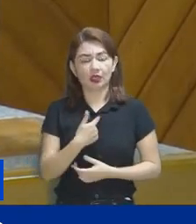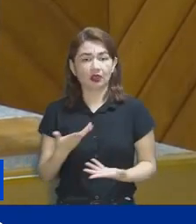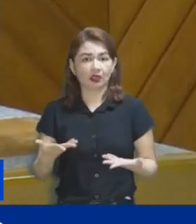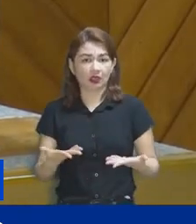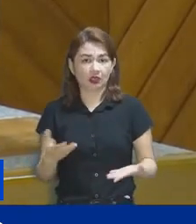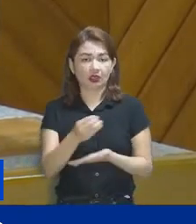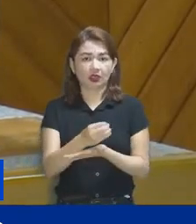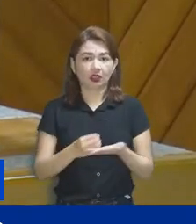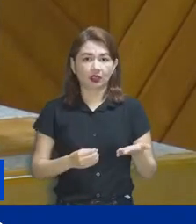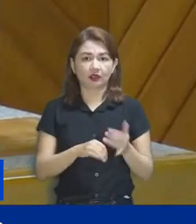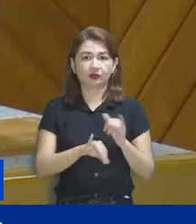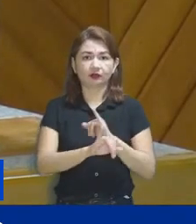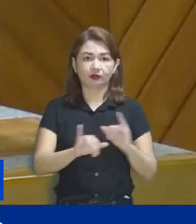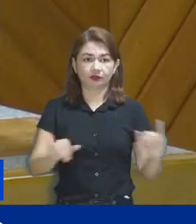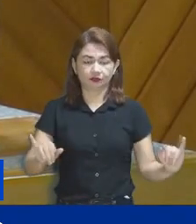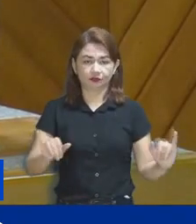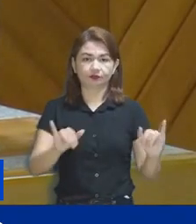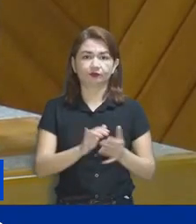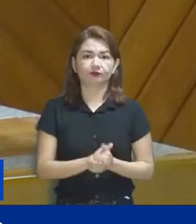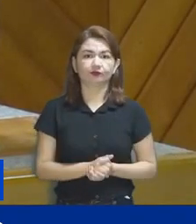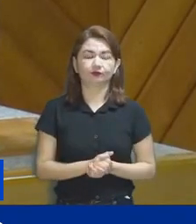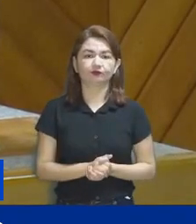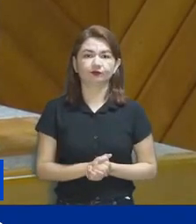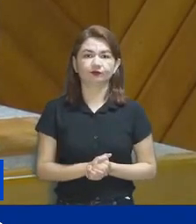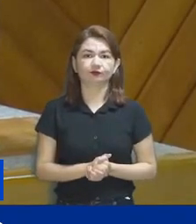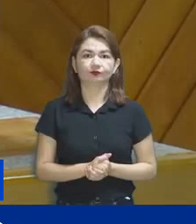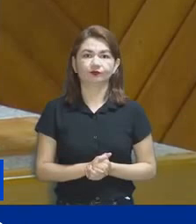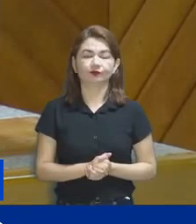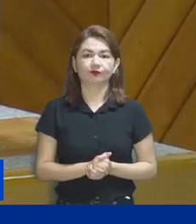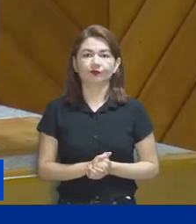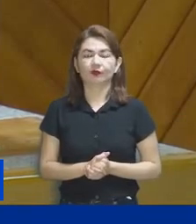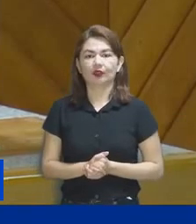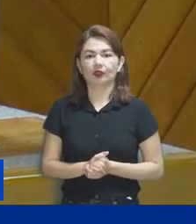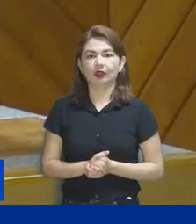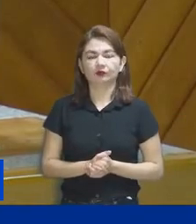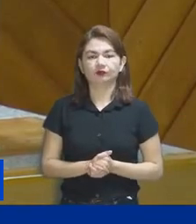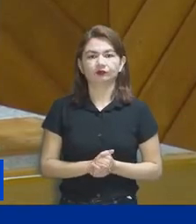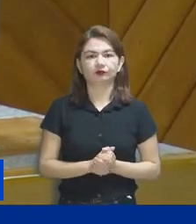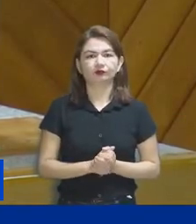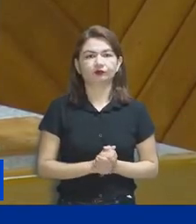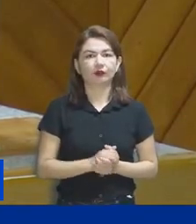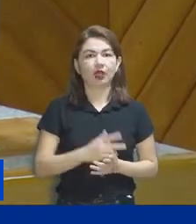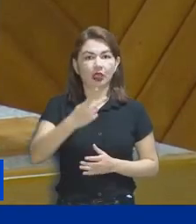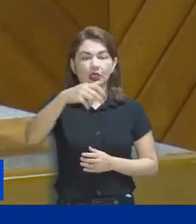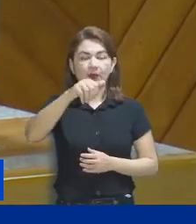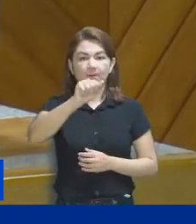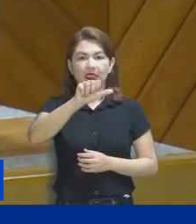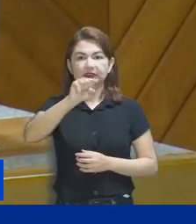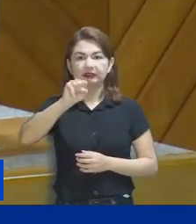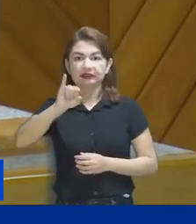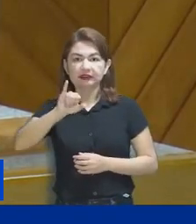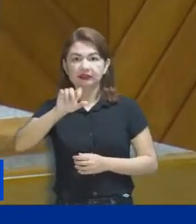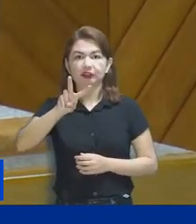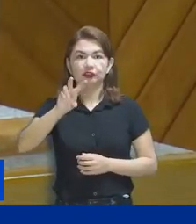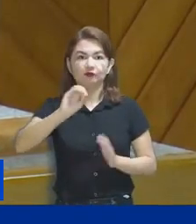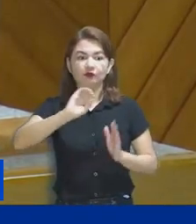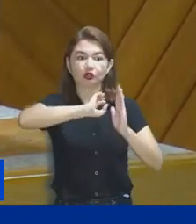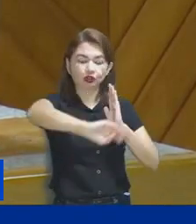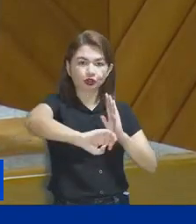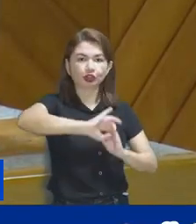de ofício acolhendo essa preliminar de legitimidade passiva para excluí-lo do polo passivo da representação